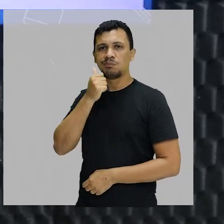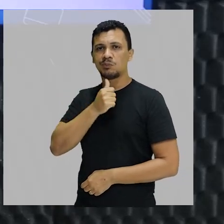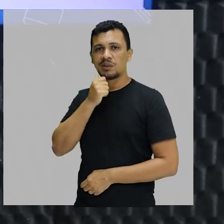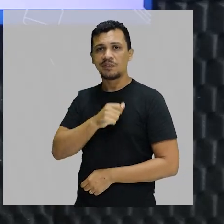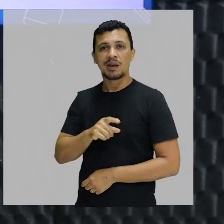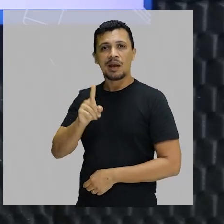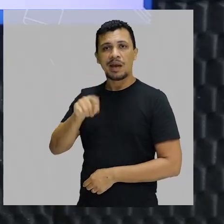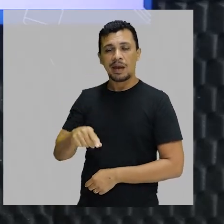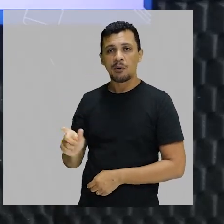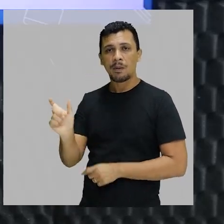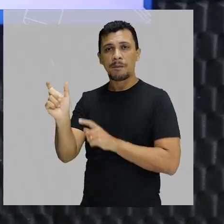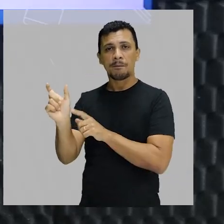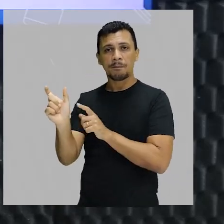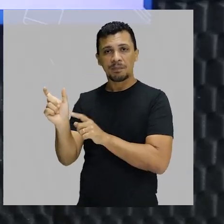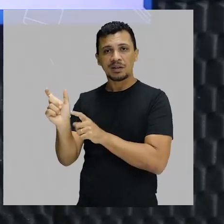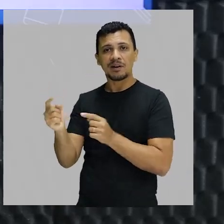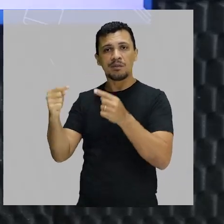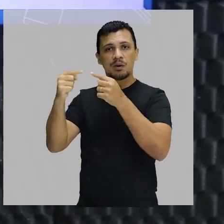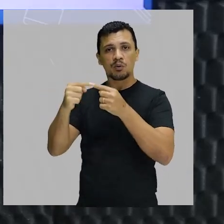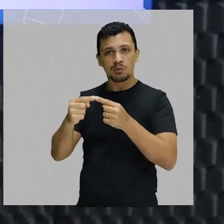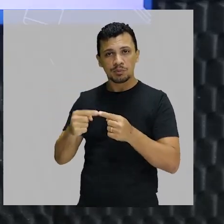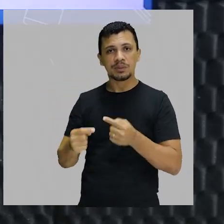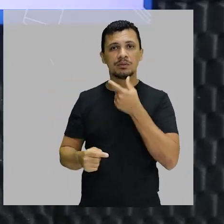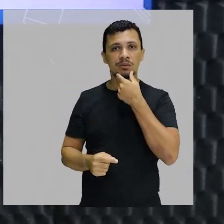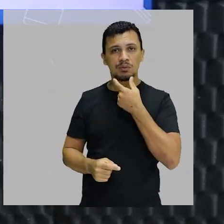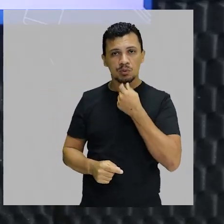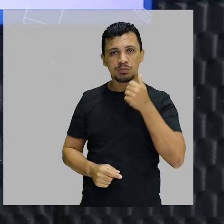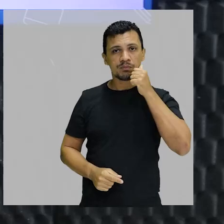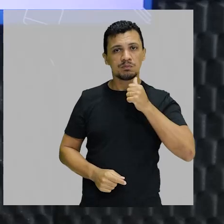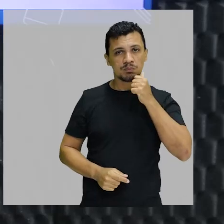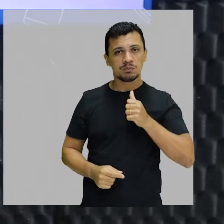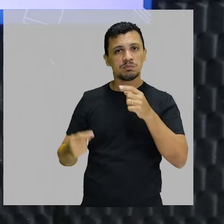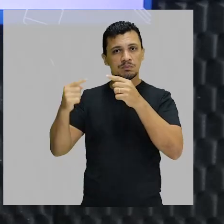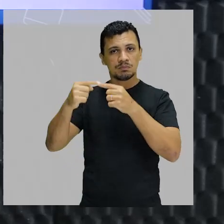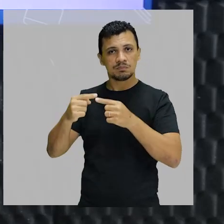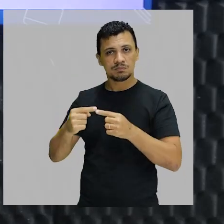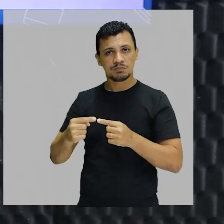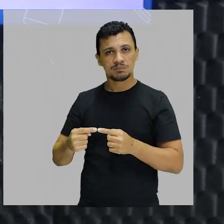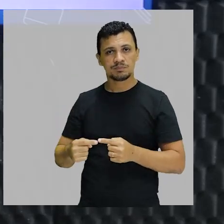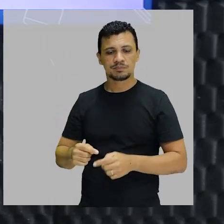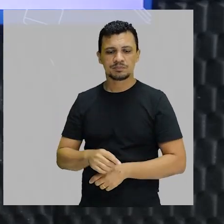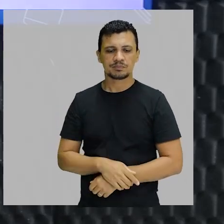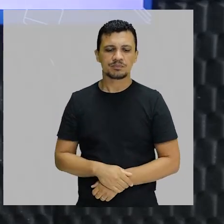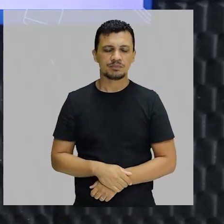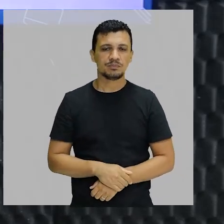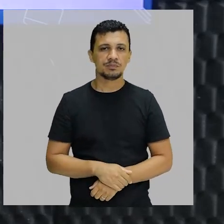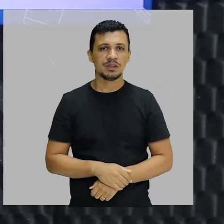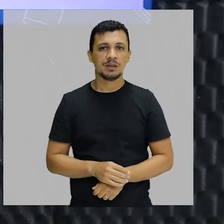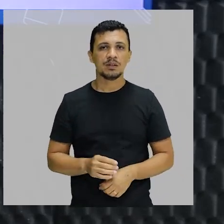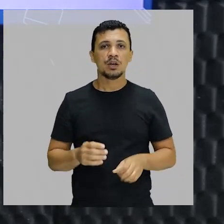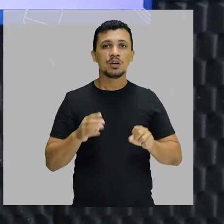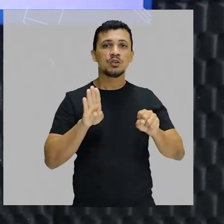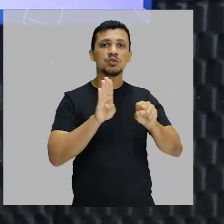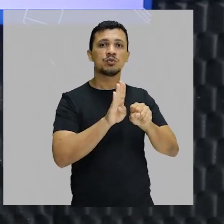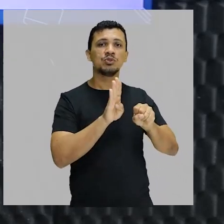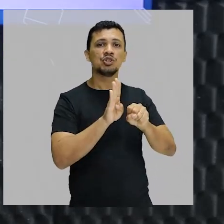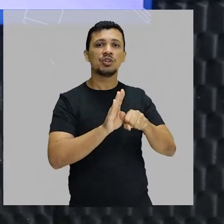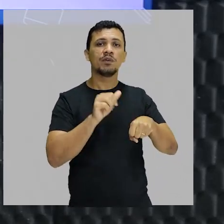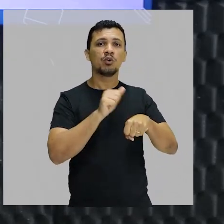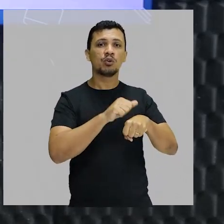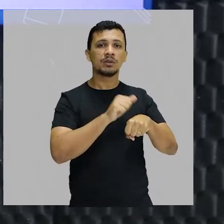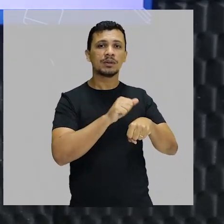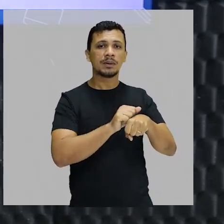uma palavra que só tem uma forma de escrever, tá? Então, substantivo concreto, palavras que